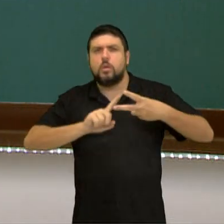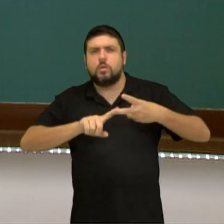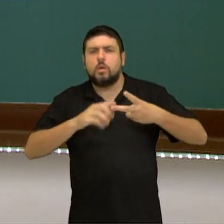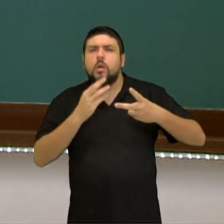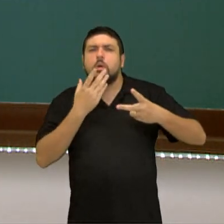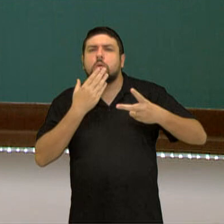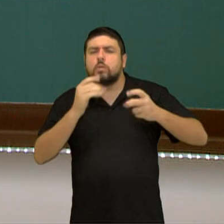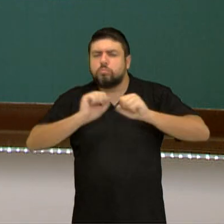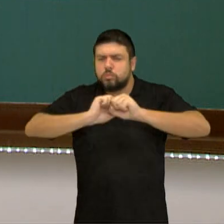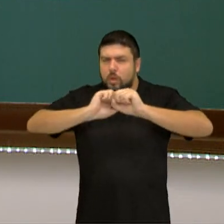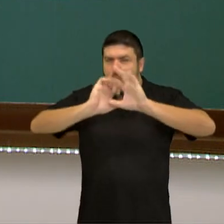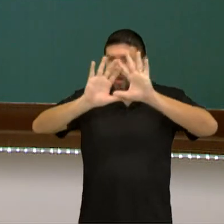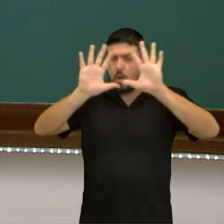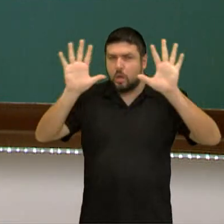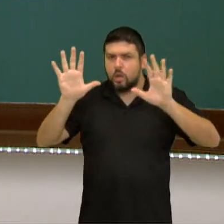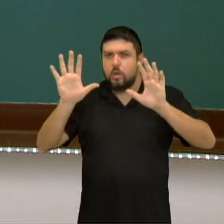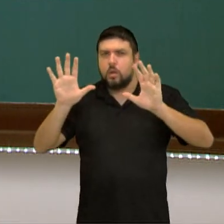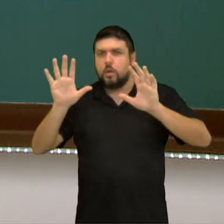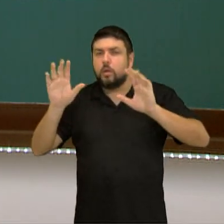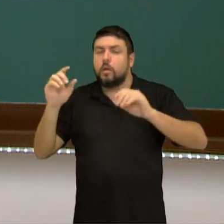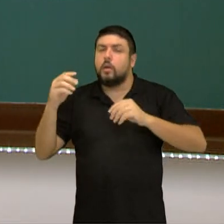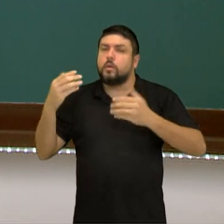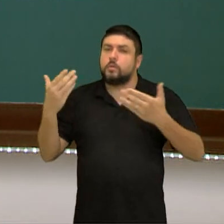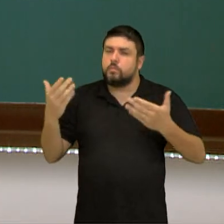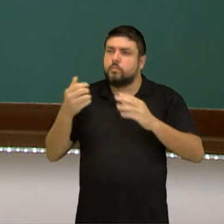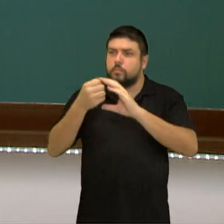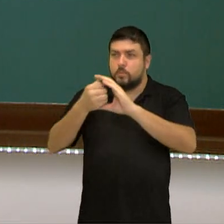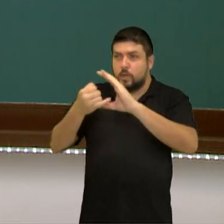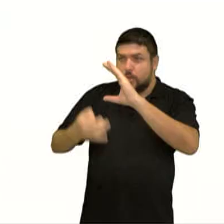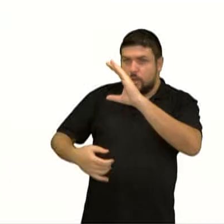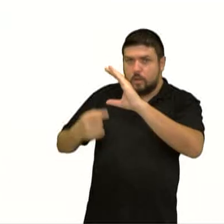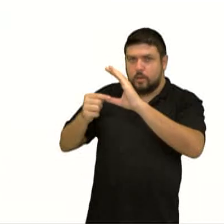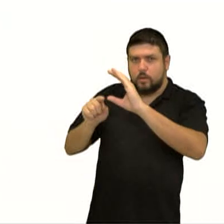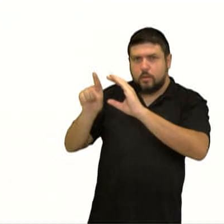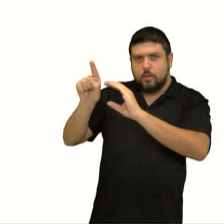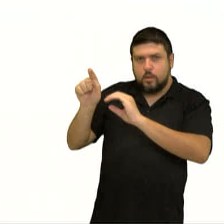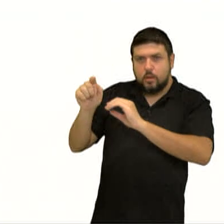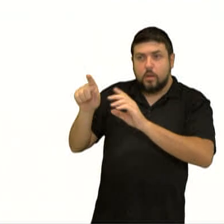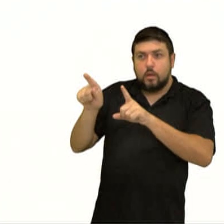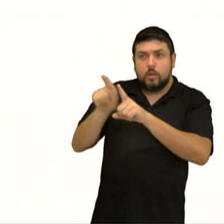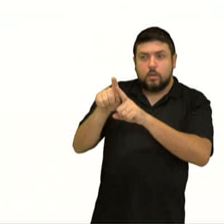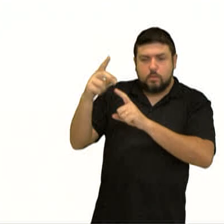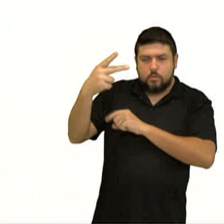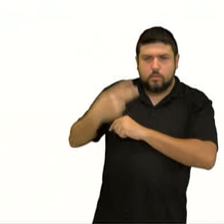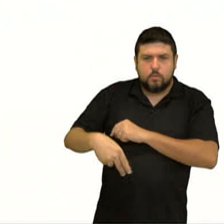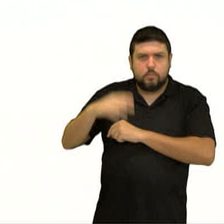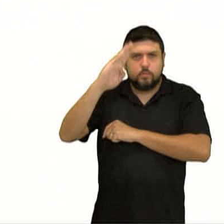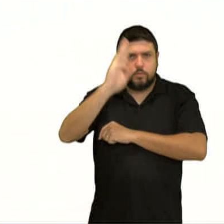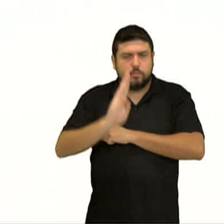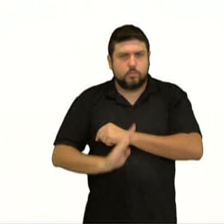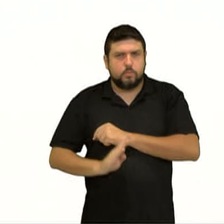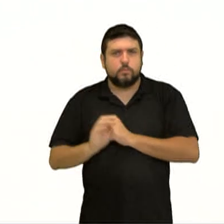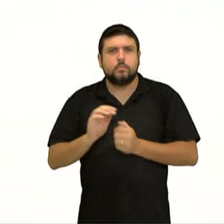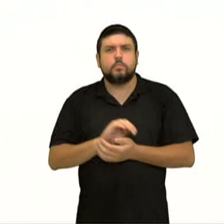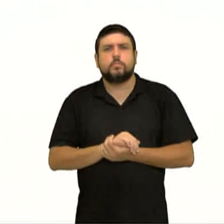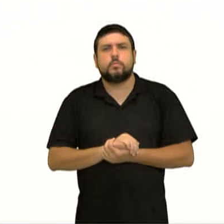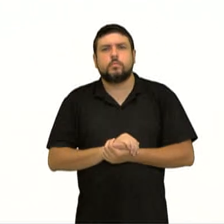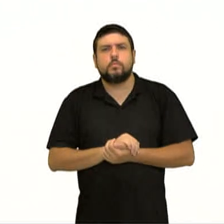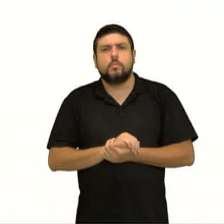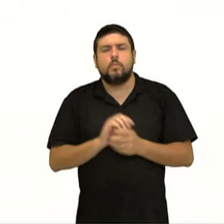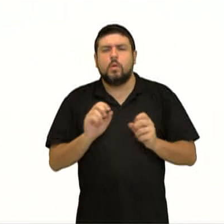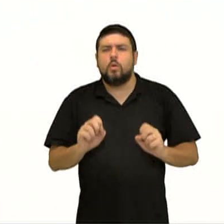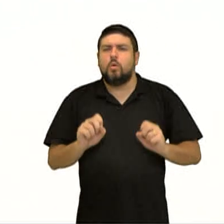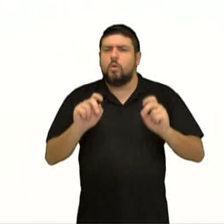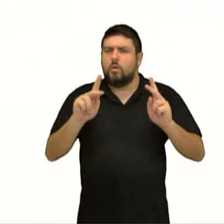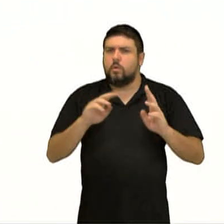das características para o nosso barroco, tá? Então, existem duas linhas do barroco brasileiro. Lógico, não vai ser um barroco tão rico quanto